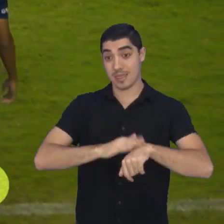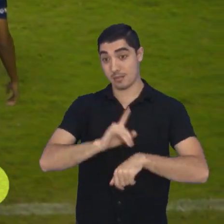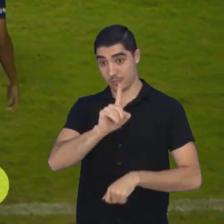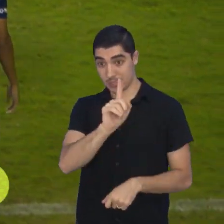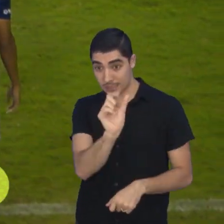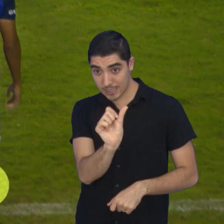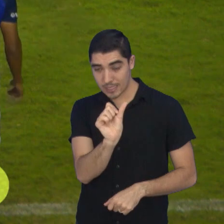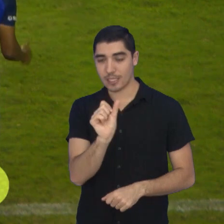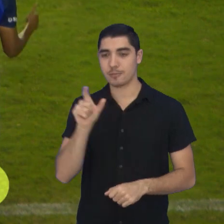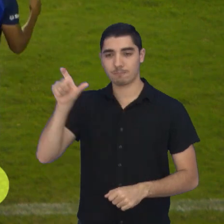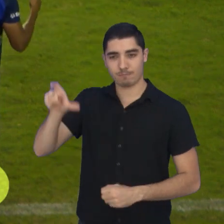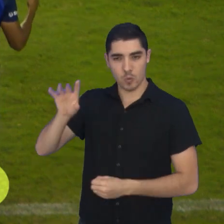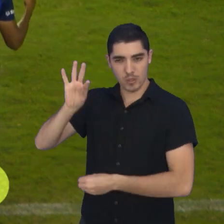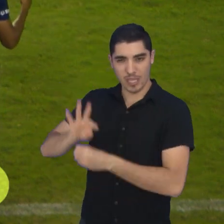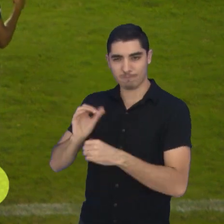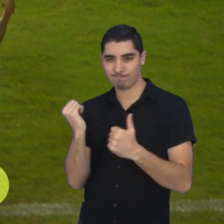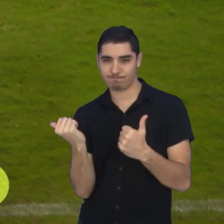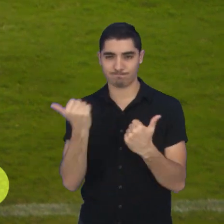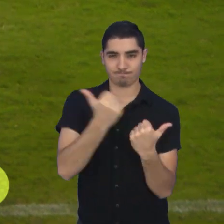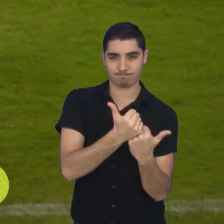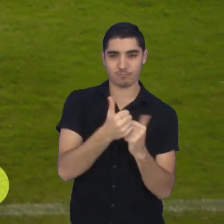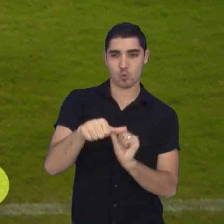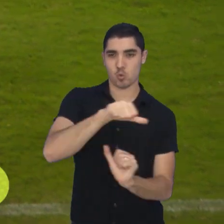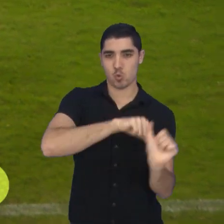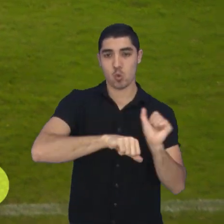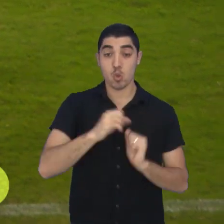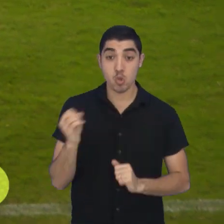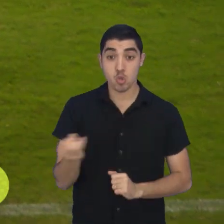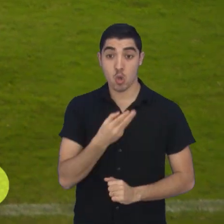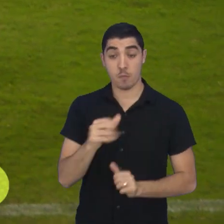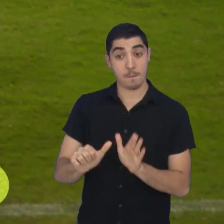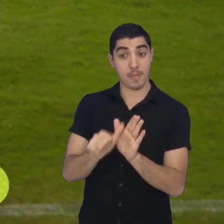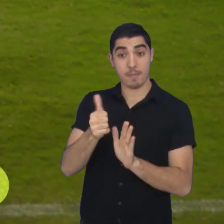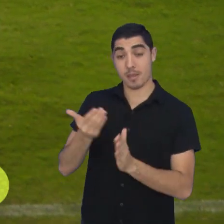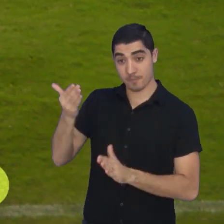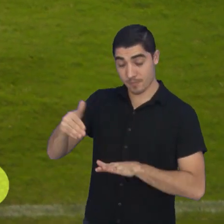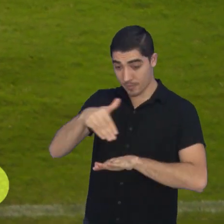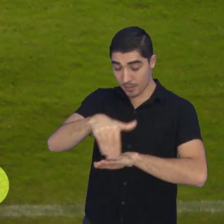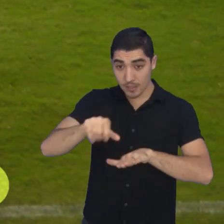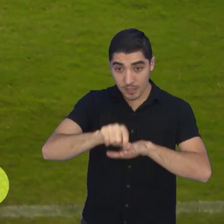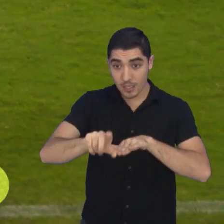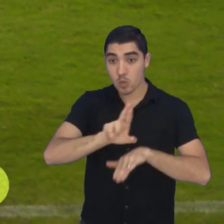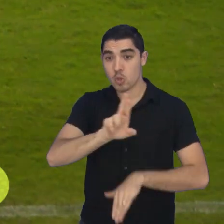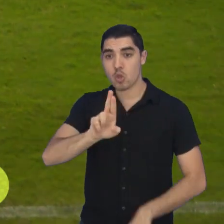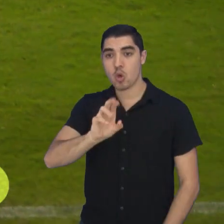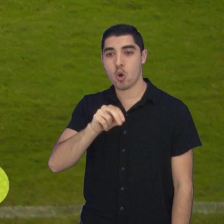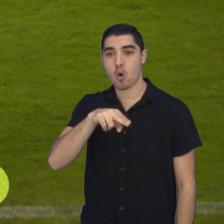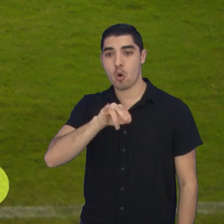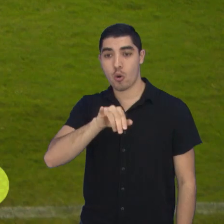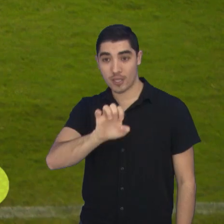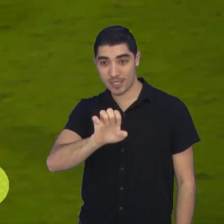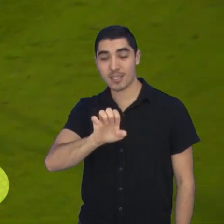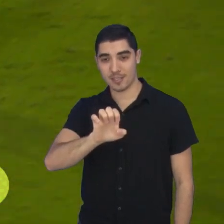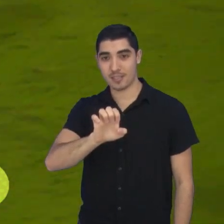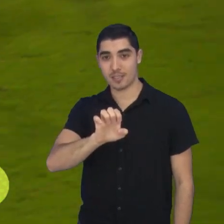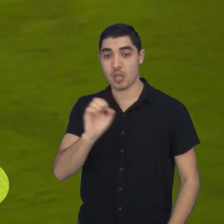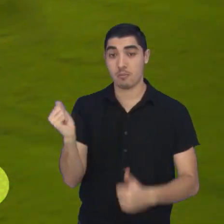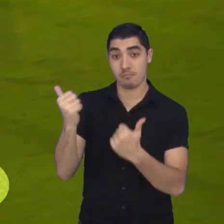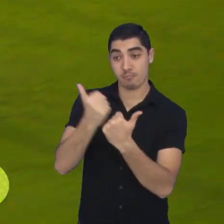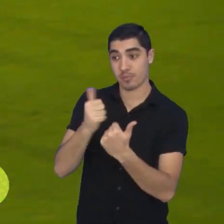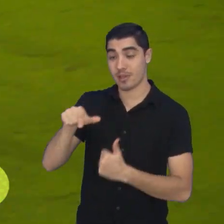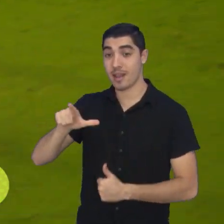minutos, Ricardo Costa promoveu outra estreia no time, o atacante Rony no lugar de Léo Santos, o